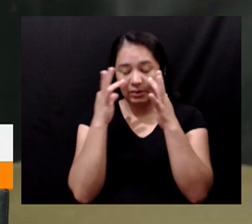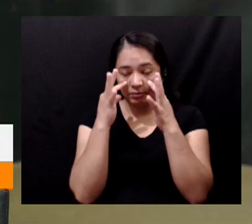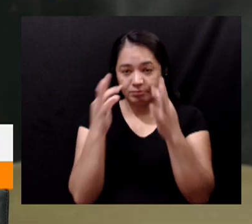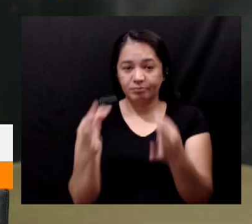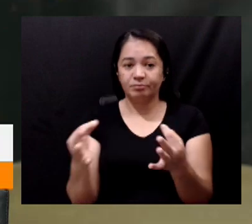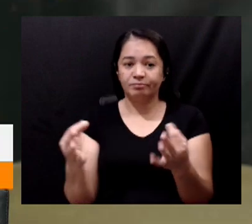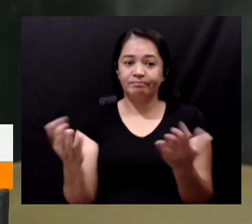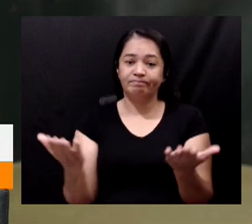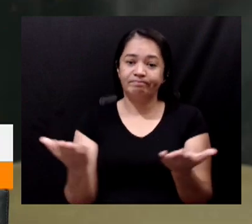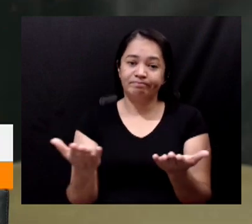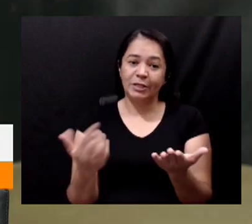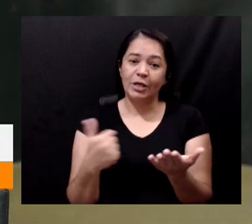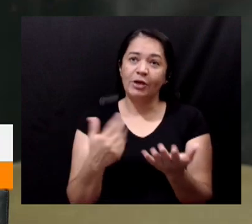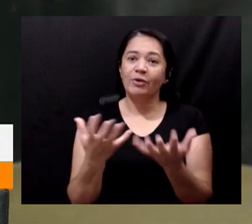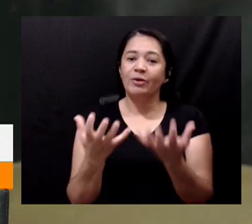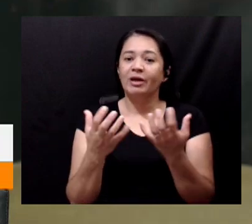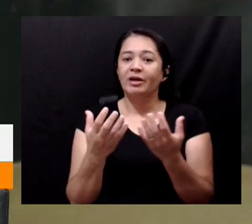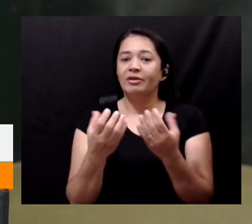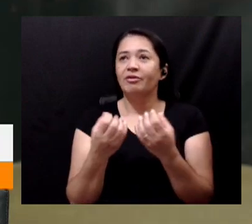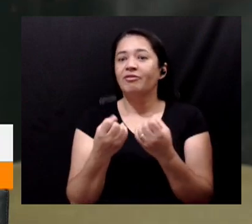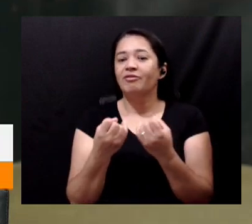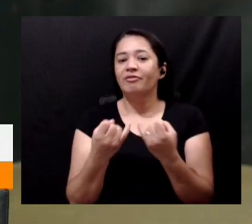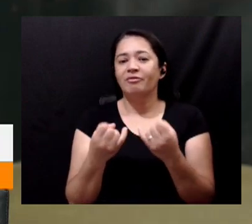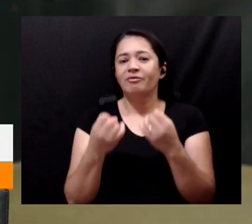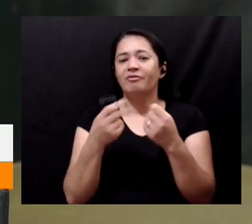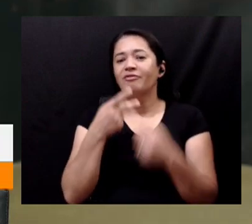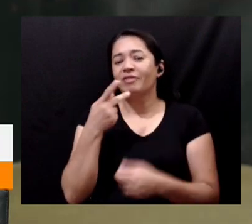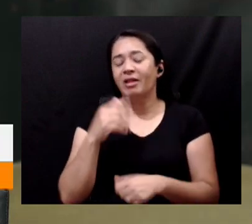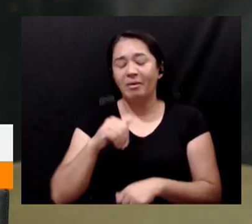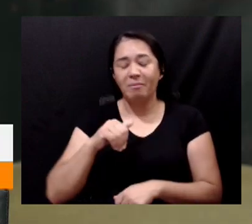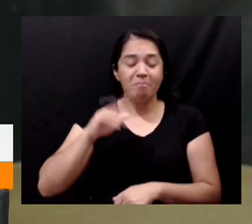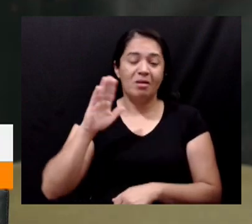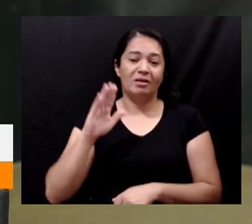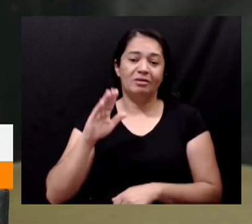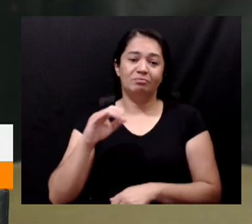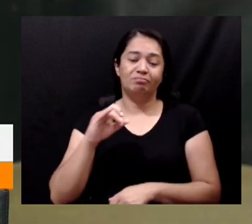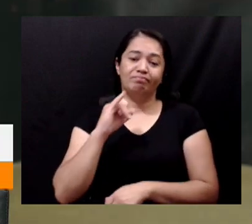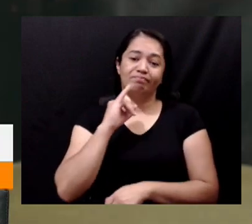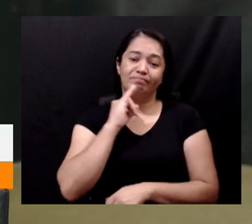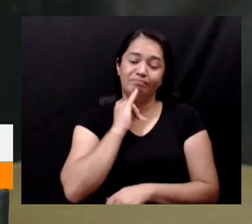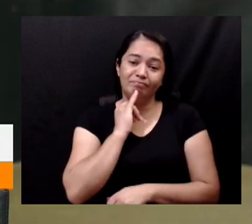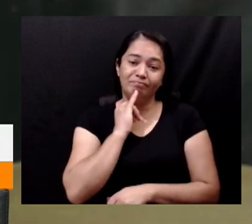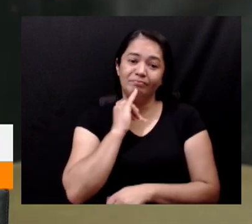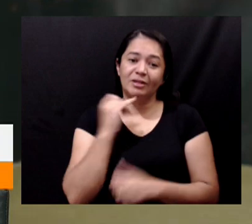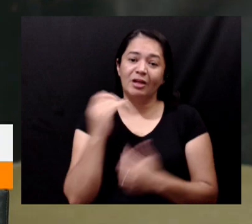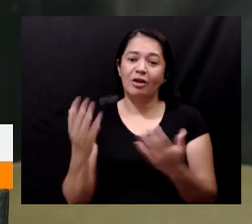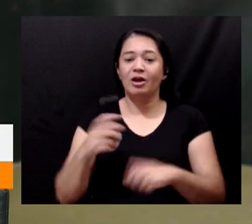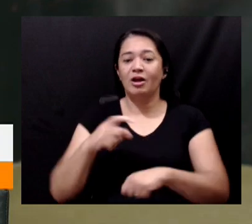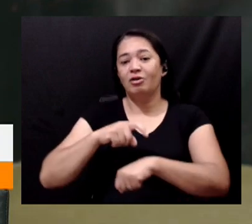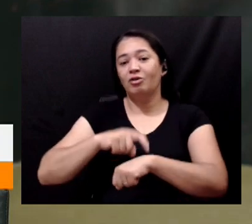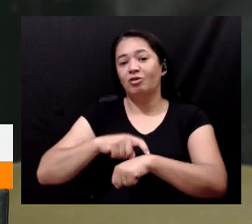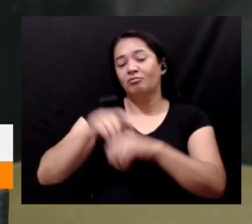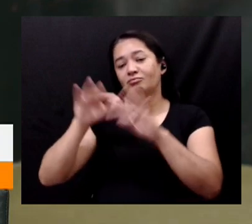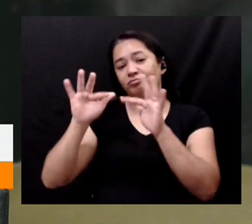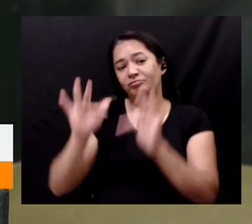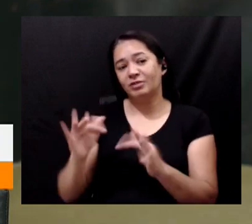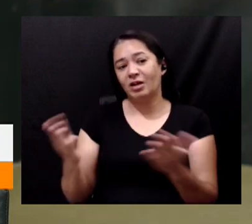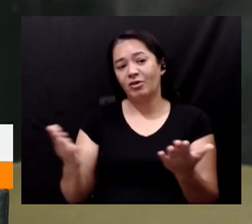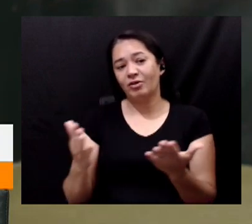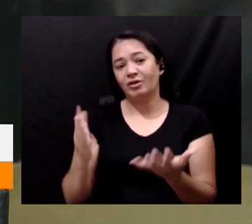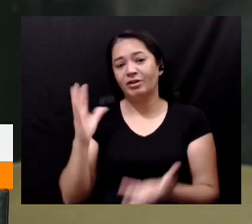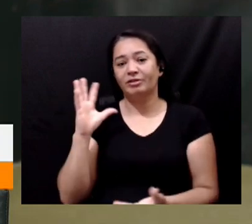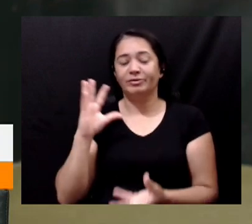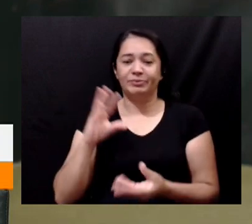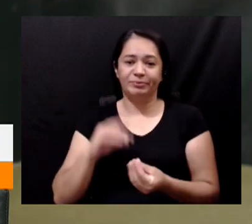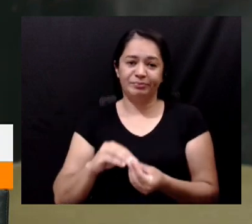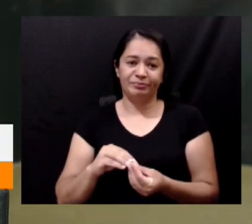falar muito mais com vocês, mas infelizmente, né, tá na hora de encerrar o nosso programa, então a gente vai para as considerações finais. O programa de hoje,